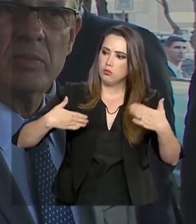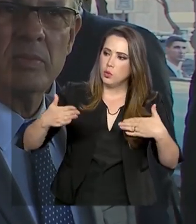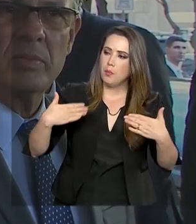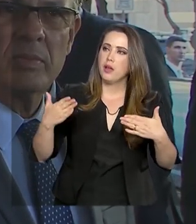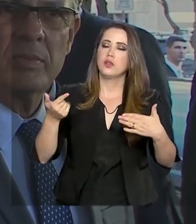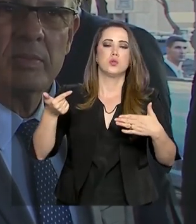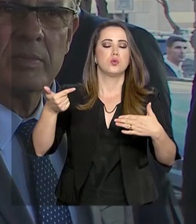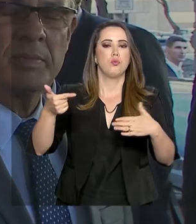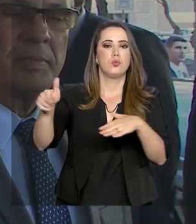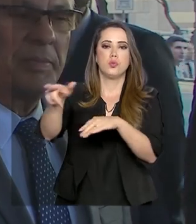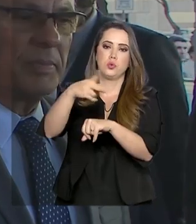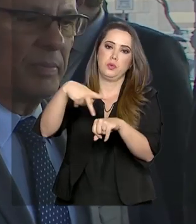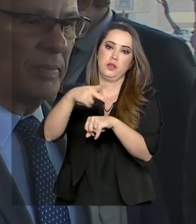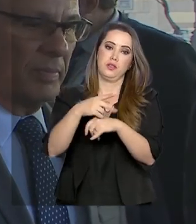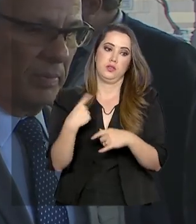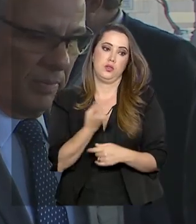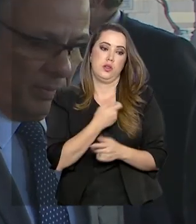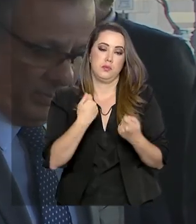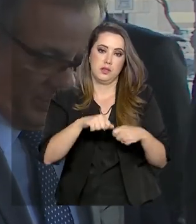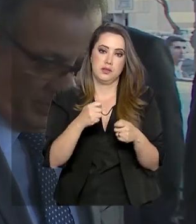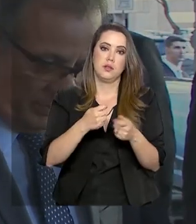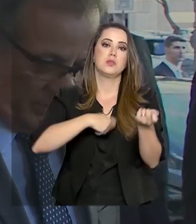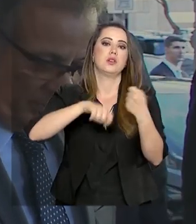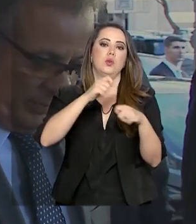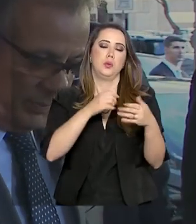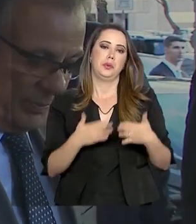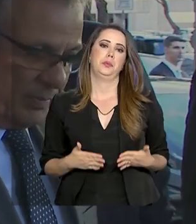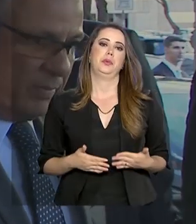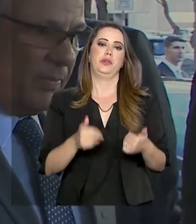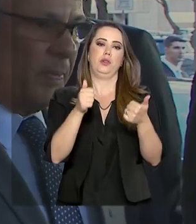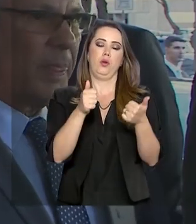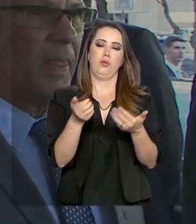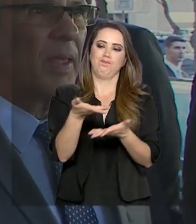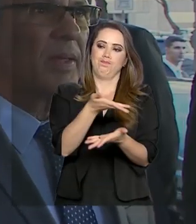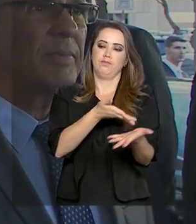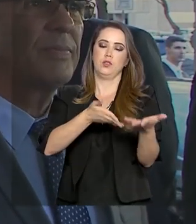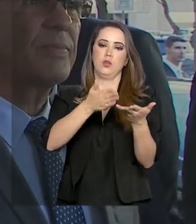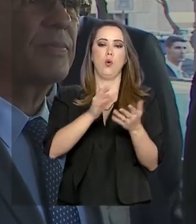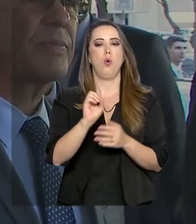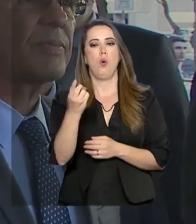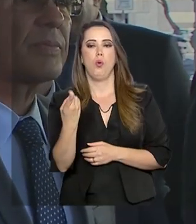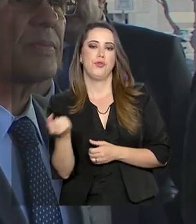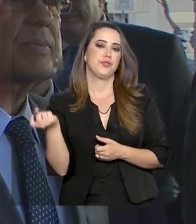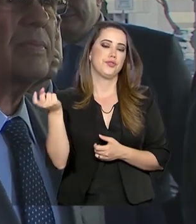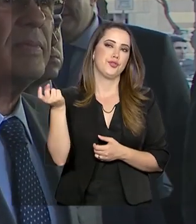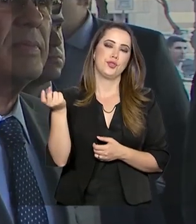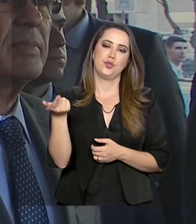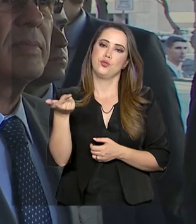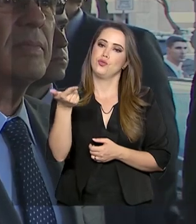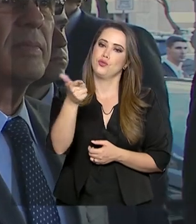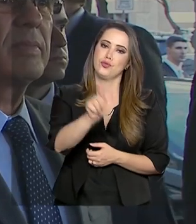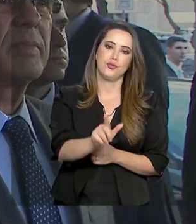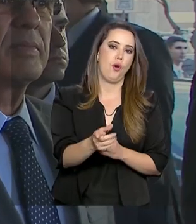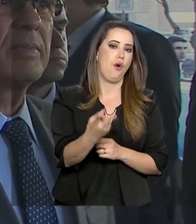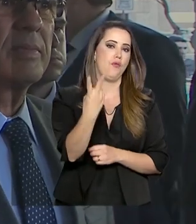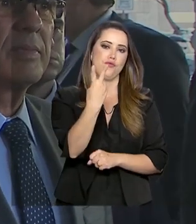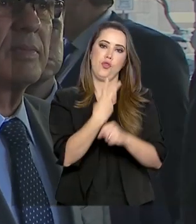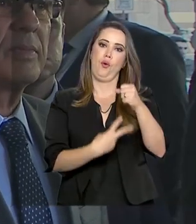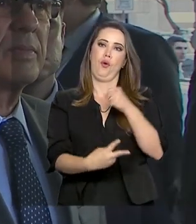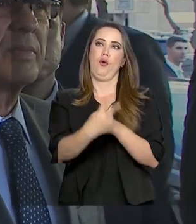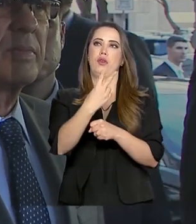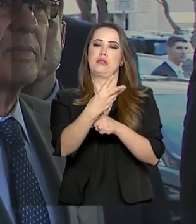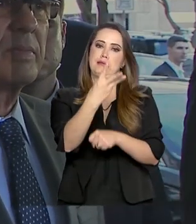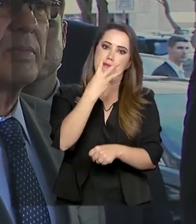Se nós não botarmos a economia para rodar, nós voltamos há dois, três anos